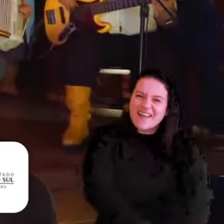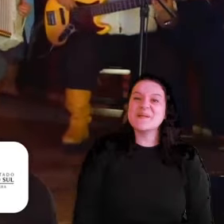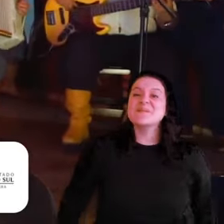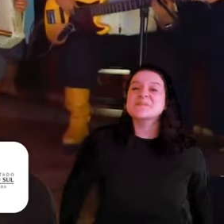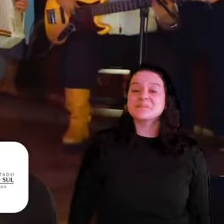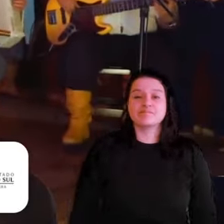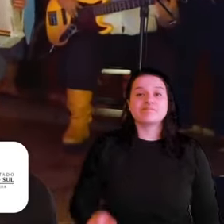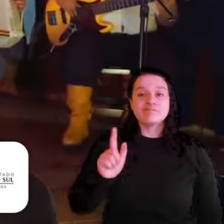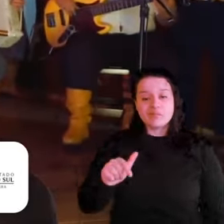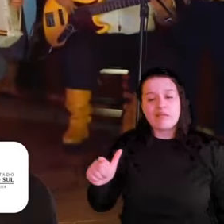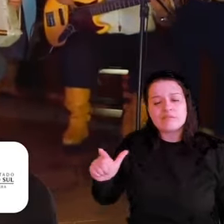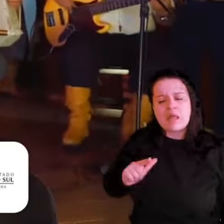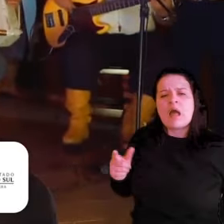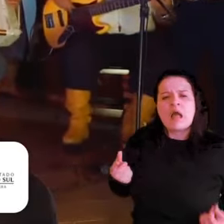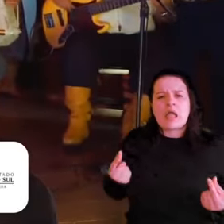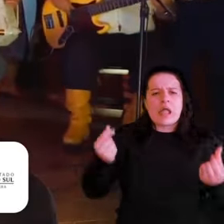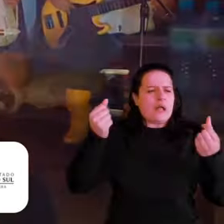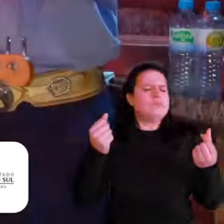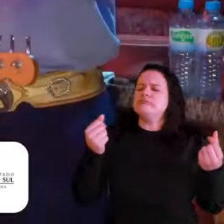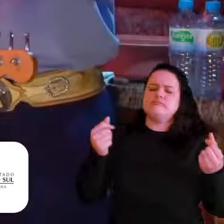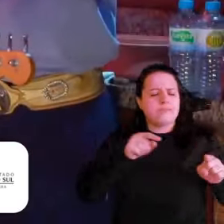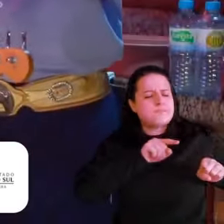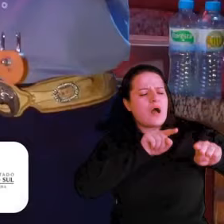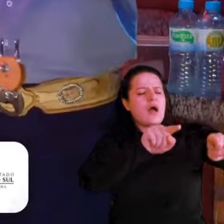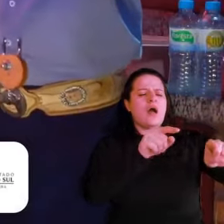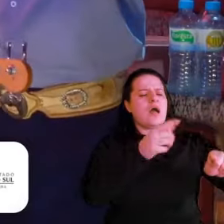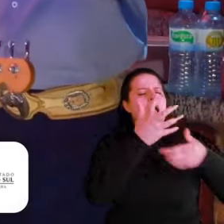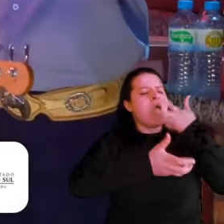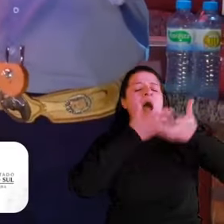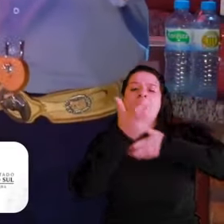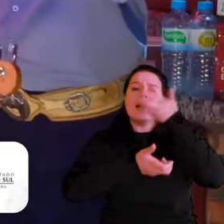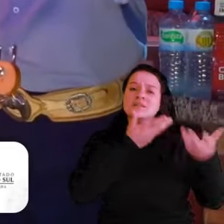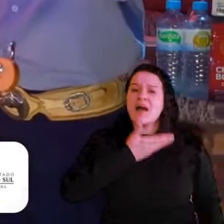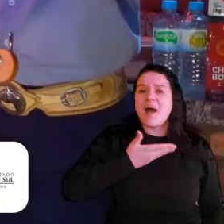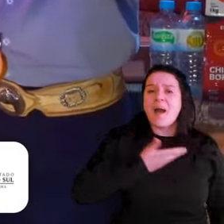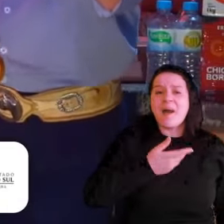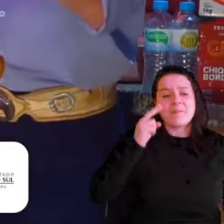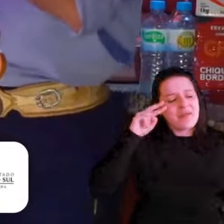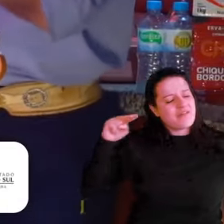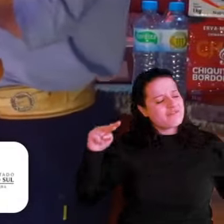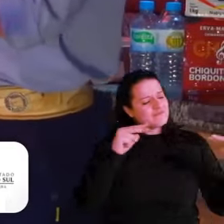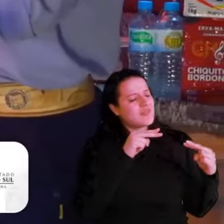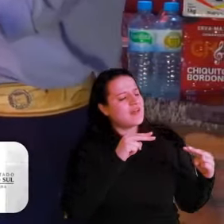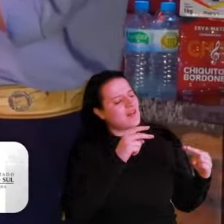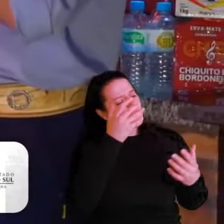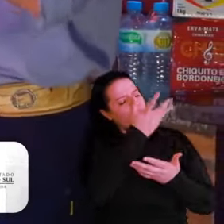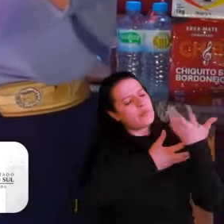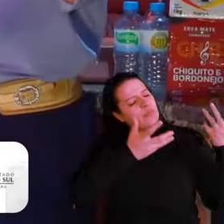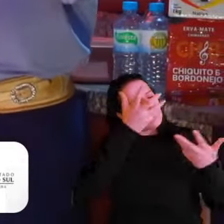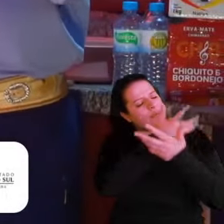esse chão. É uma riqueza cantar ao lado do amigo, no olho a